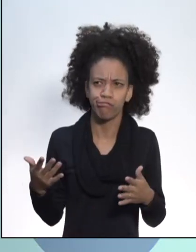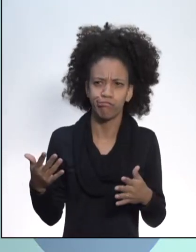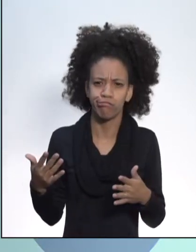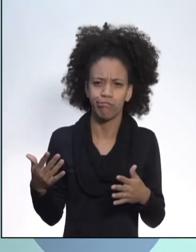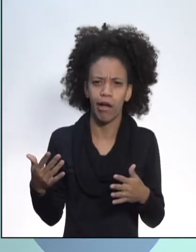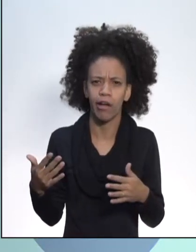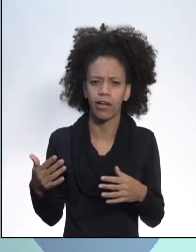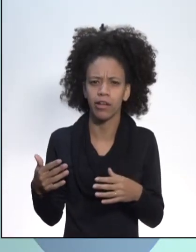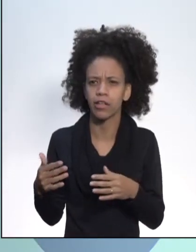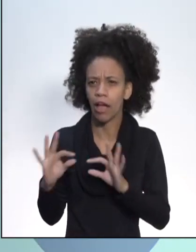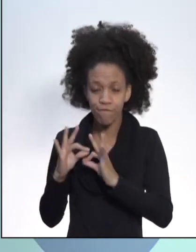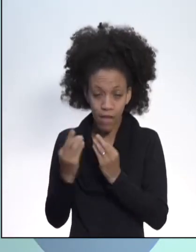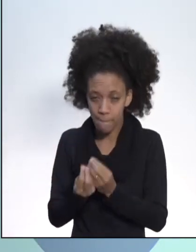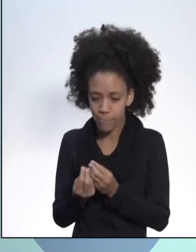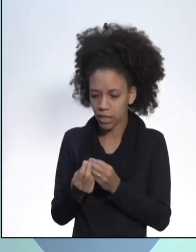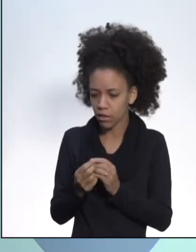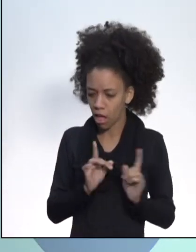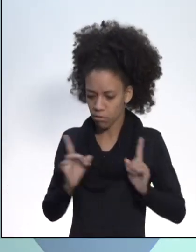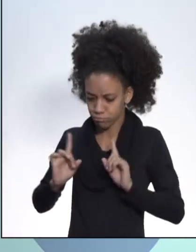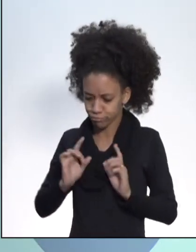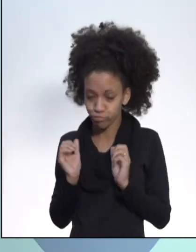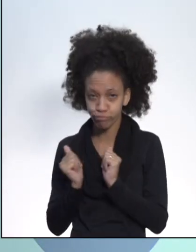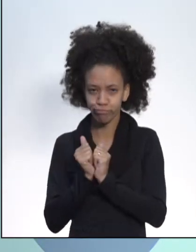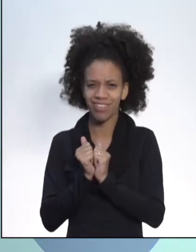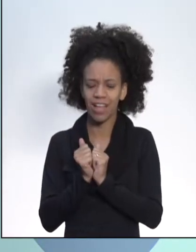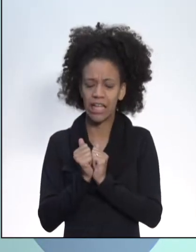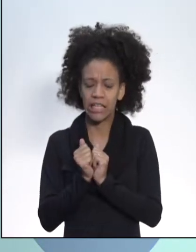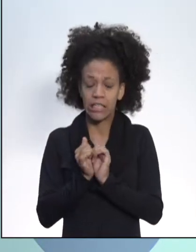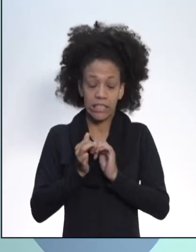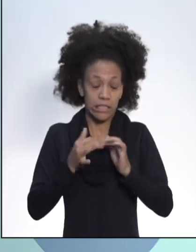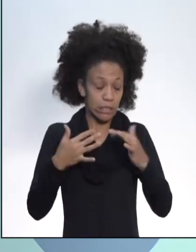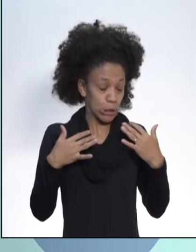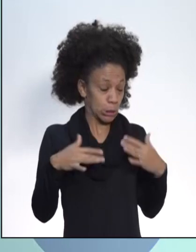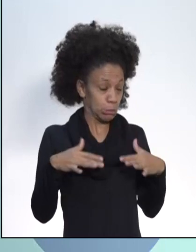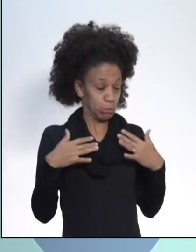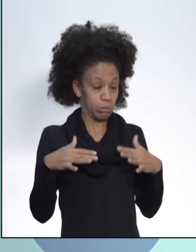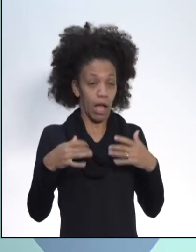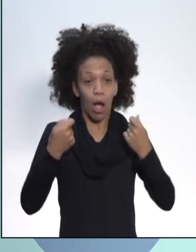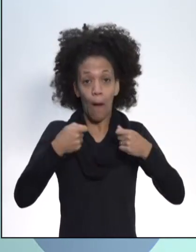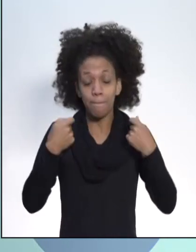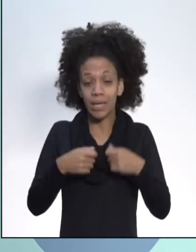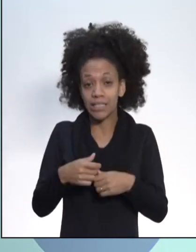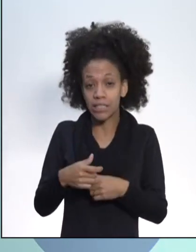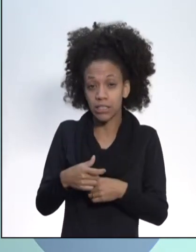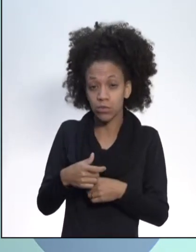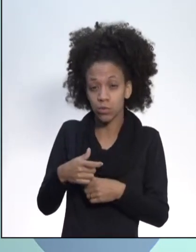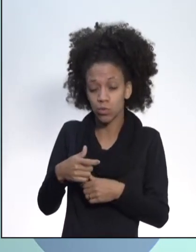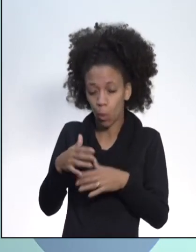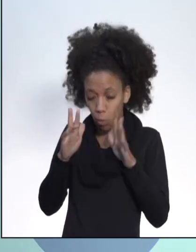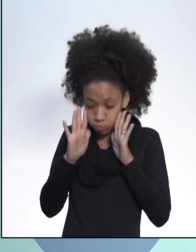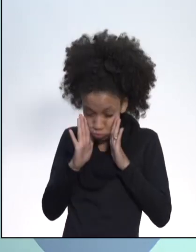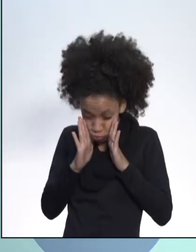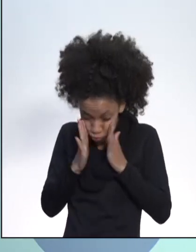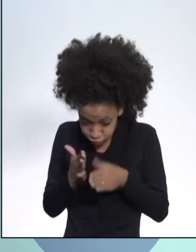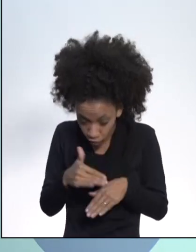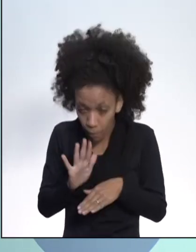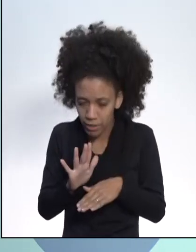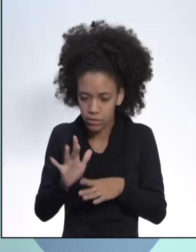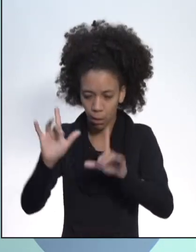pessoas que moram junto comigo ao lado, eu preciso ter uma concentração maior. Então, é melhor eu desligar a